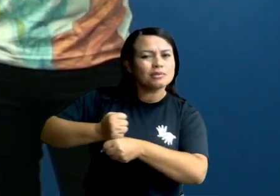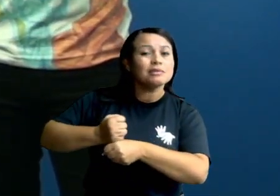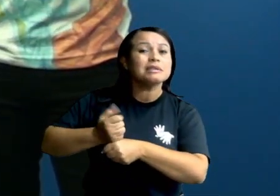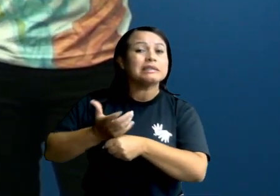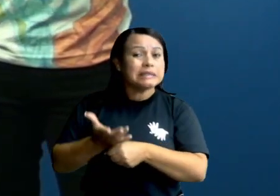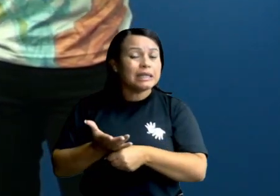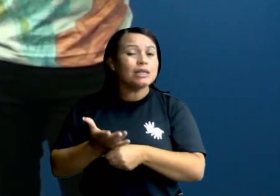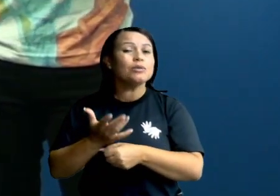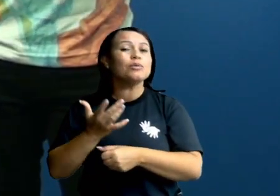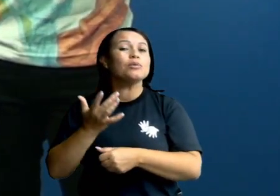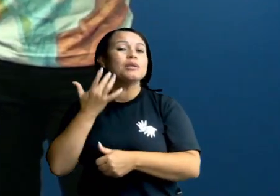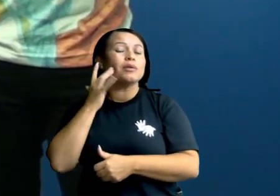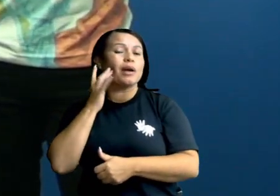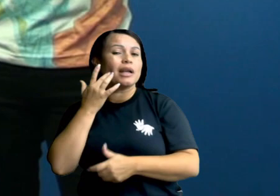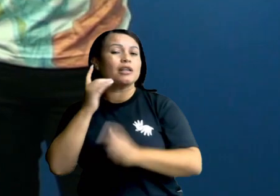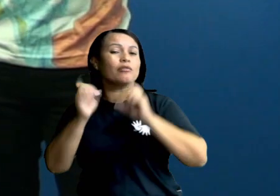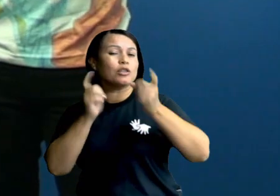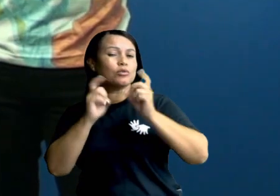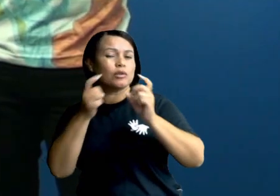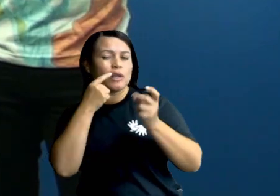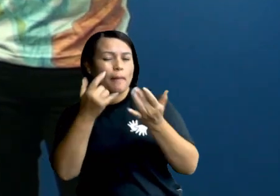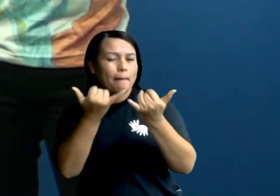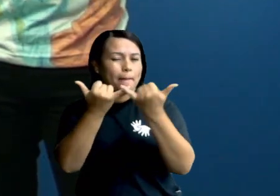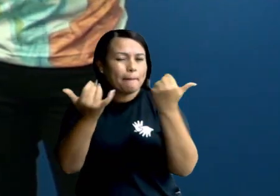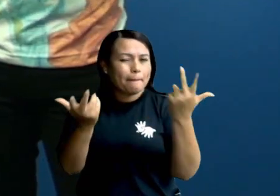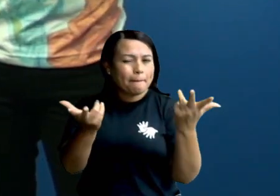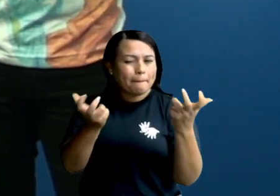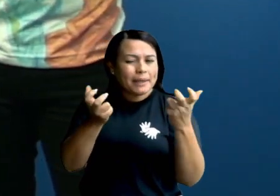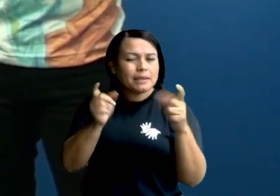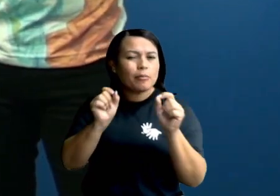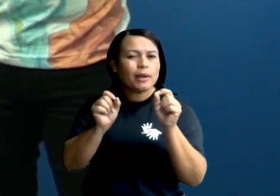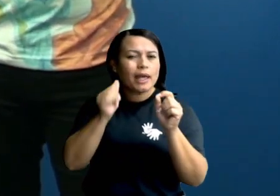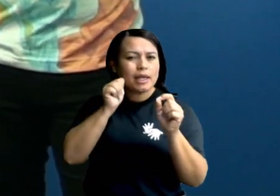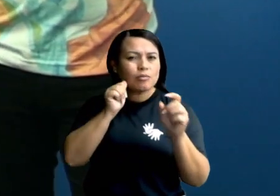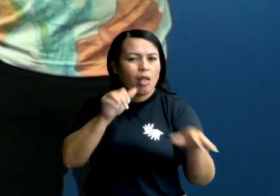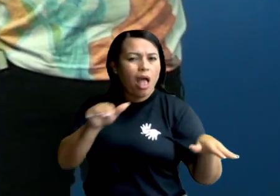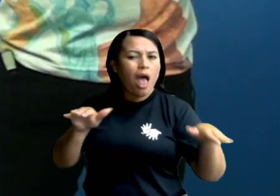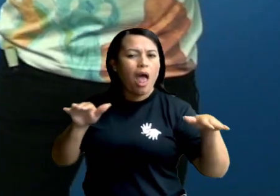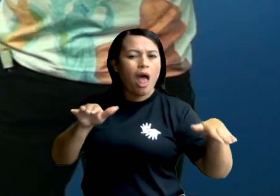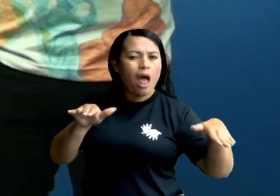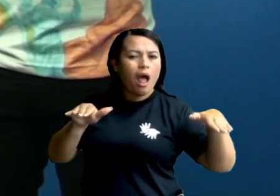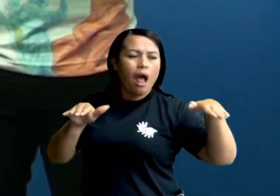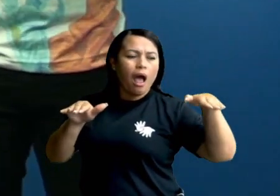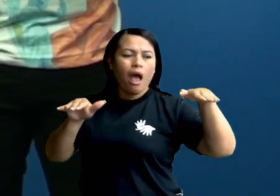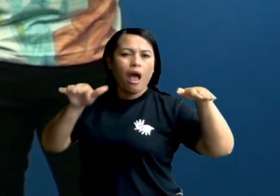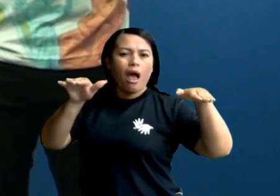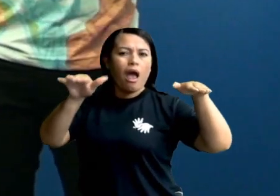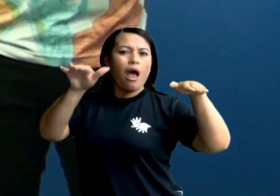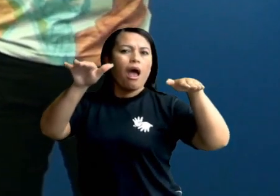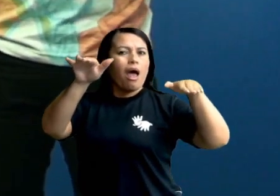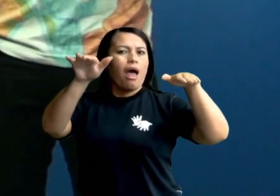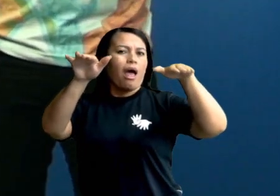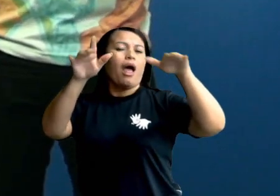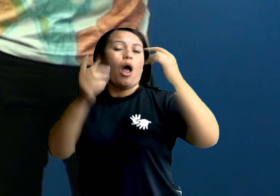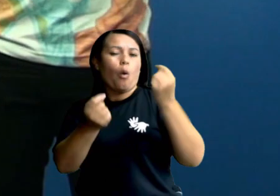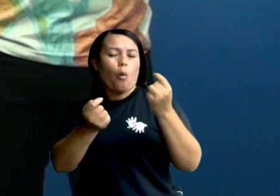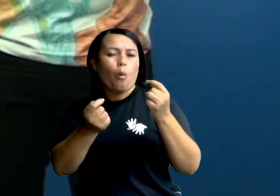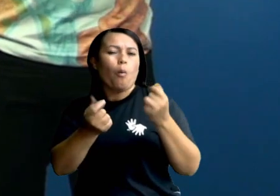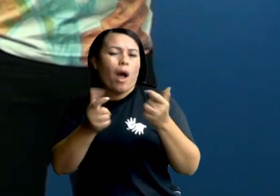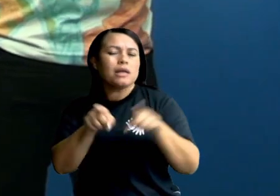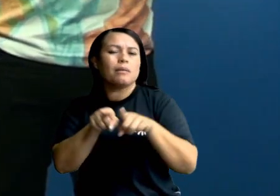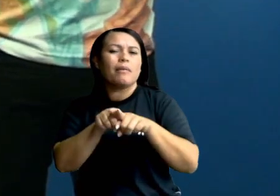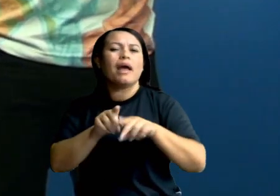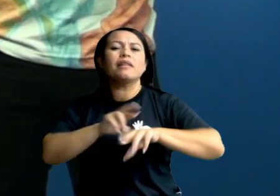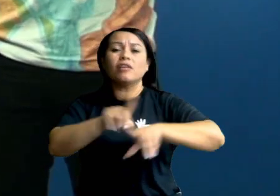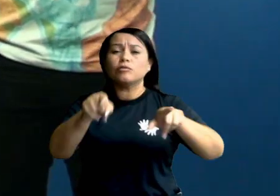aquilo que eu discuti, onde você percebe que as mulheres, né, elas estão cada vez mais inseridas em várias atividades. Você pode observar sua mãe, sua